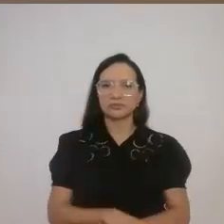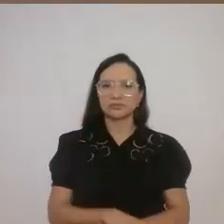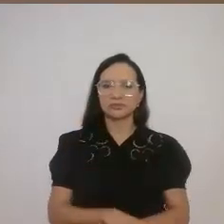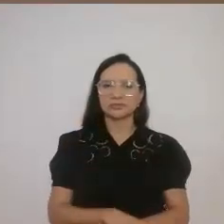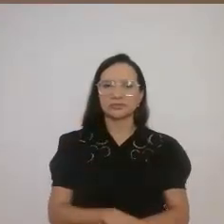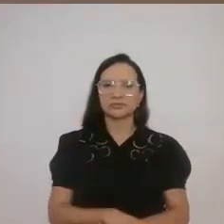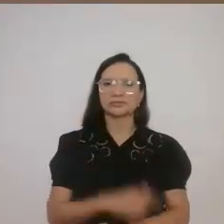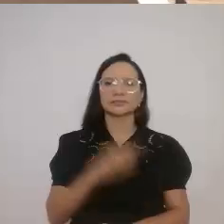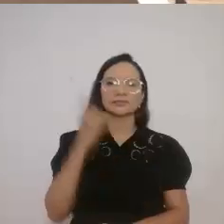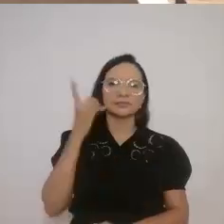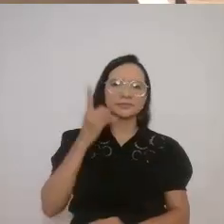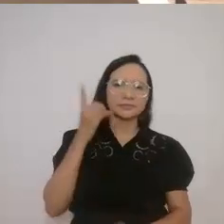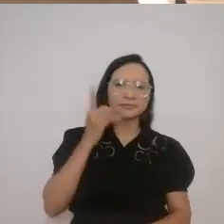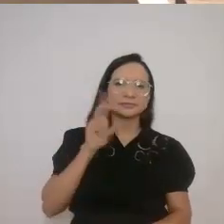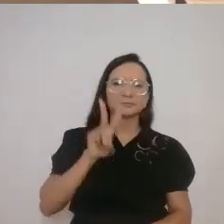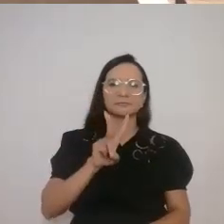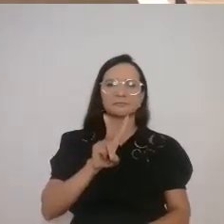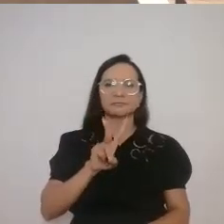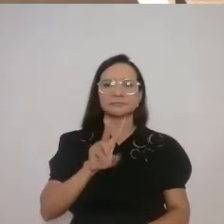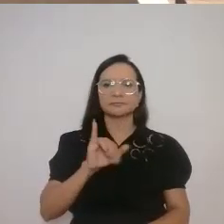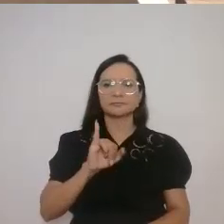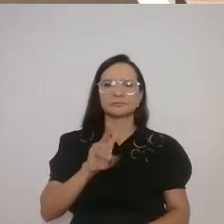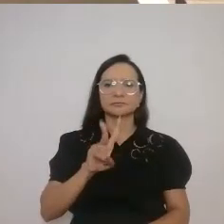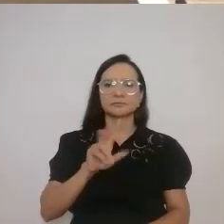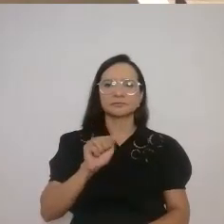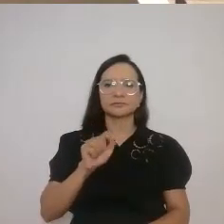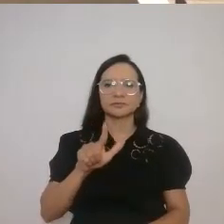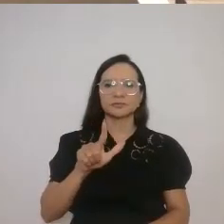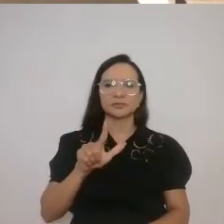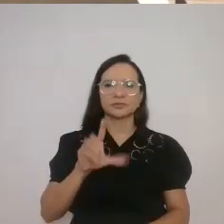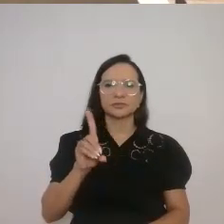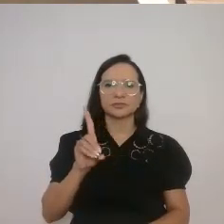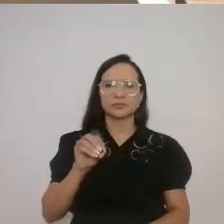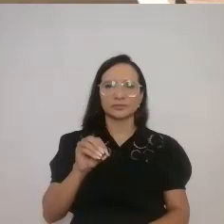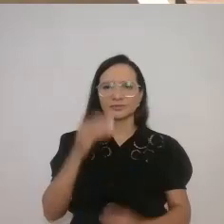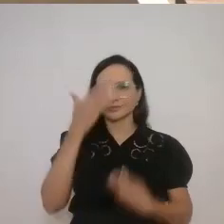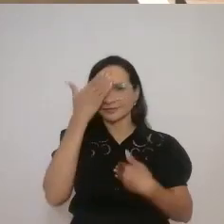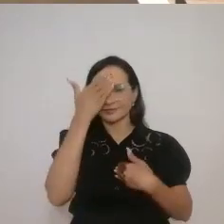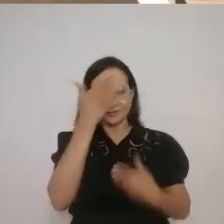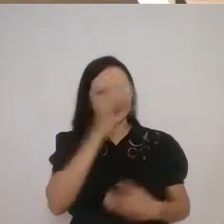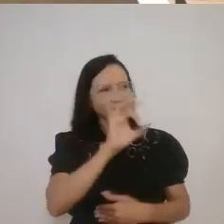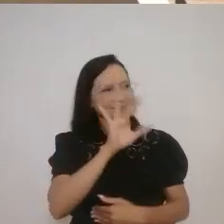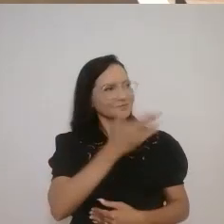Desembargador Vivaldo. É só agradecer aos colegas a